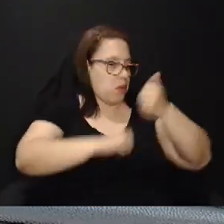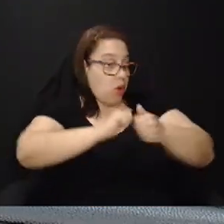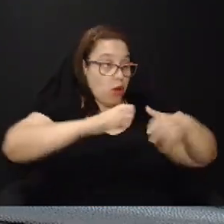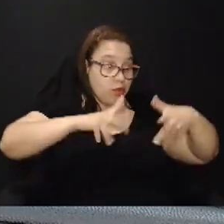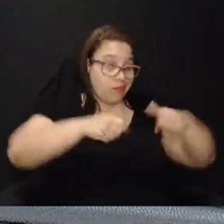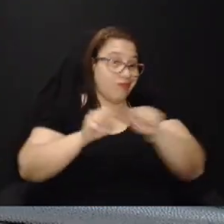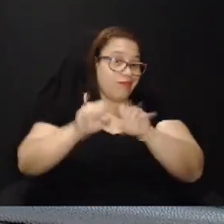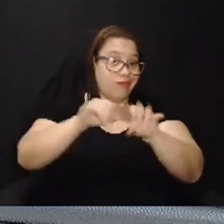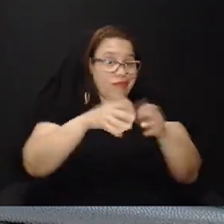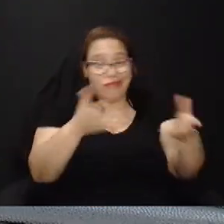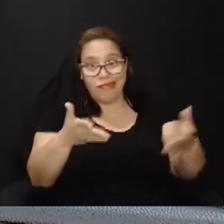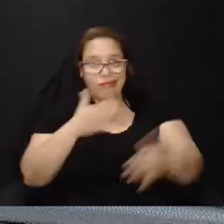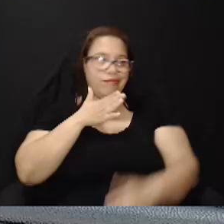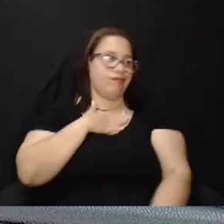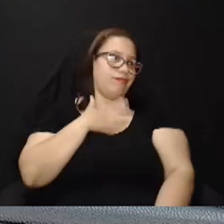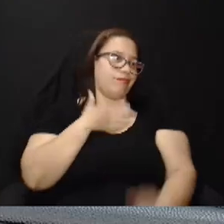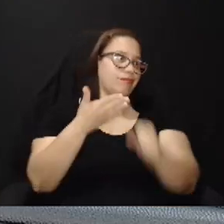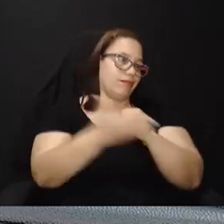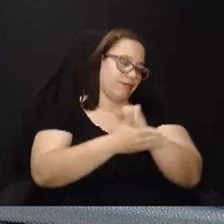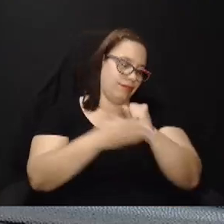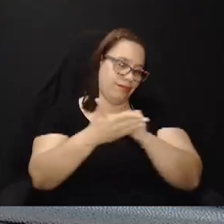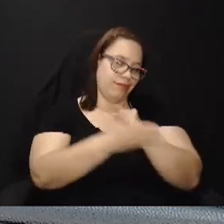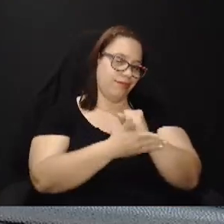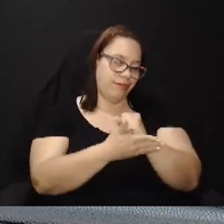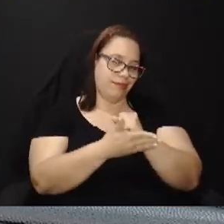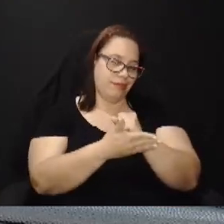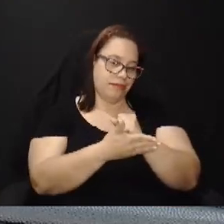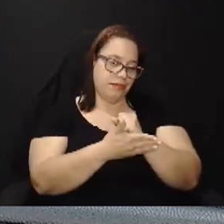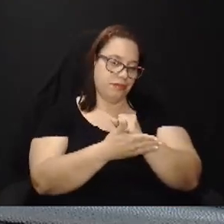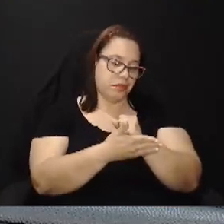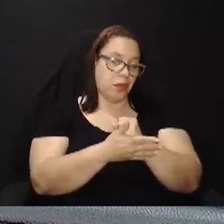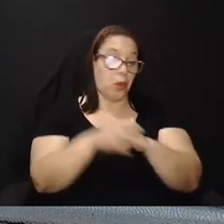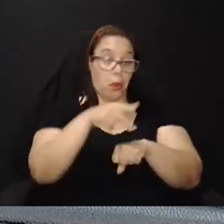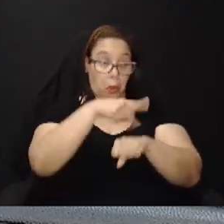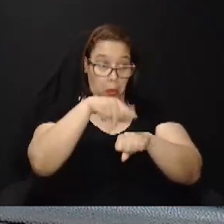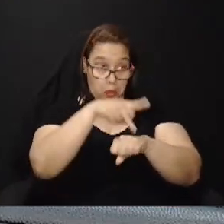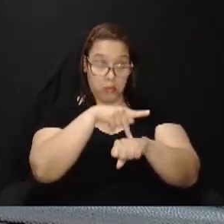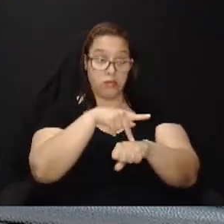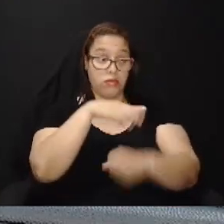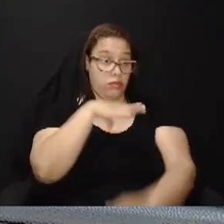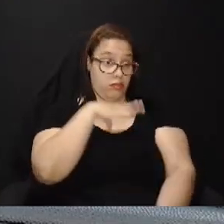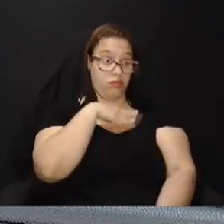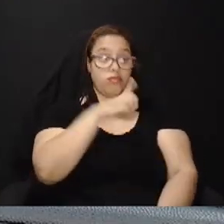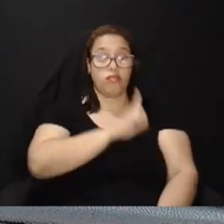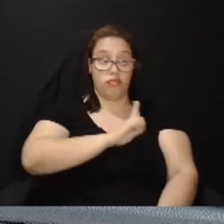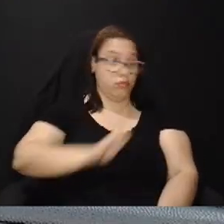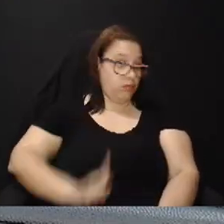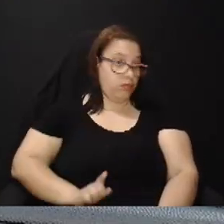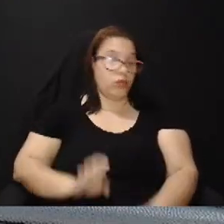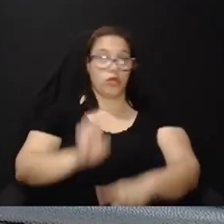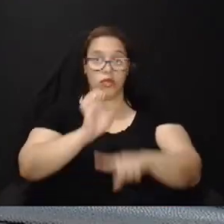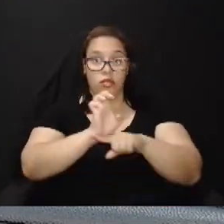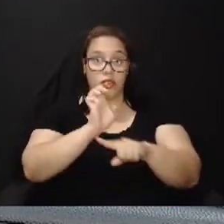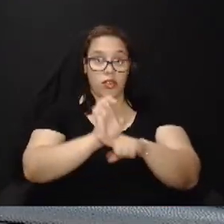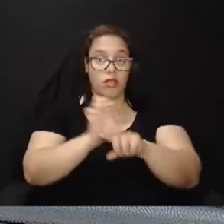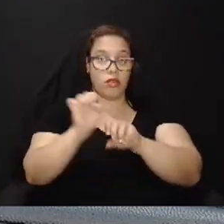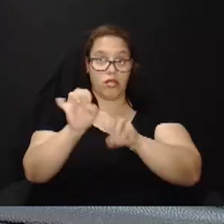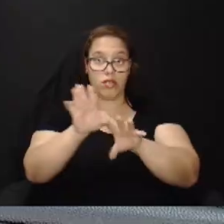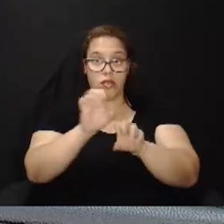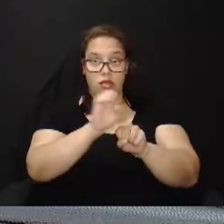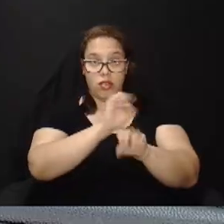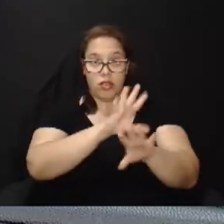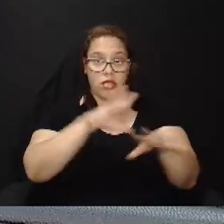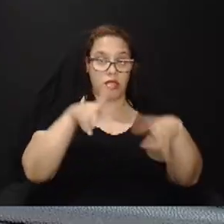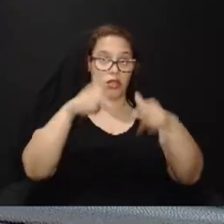para mim é a base, né, a base, um país, uma cidade, um governo, um estado educado, tudo lá para